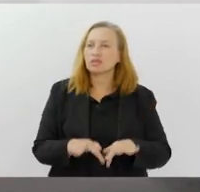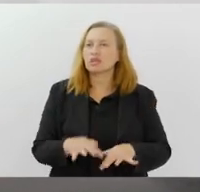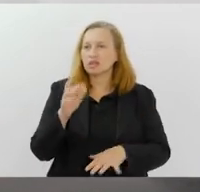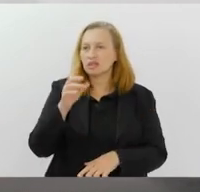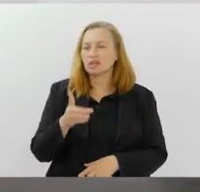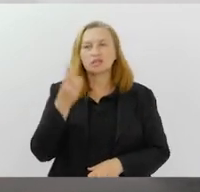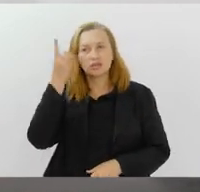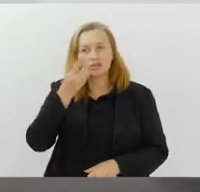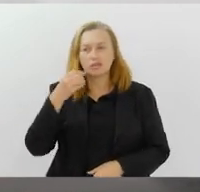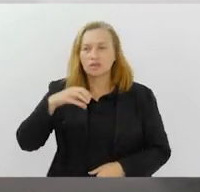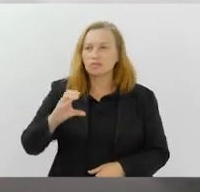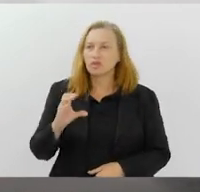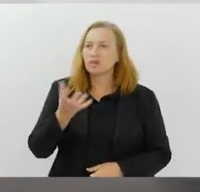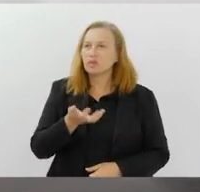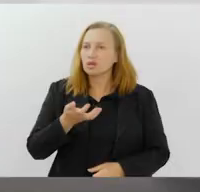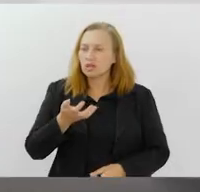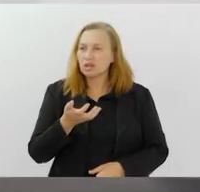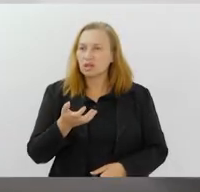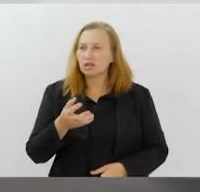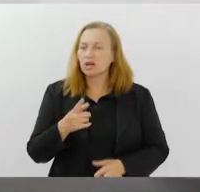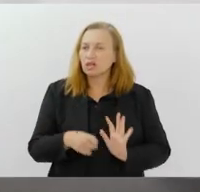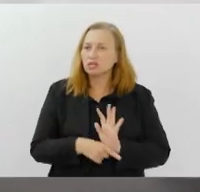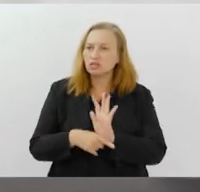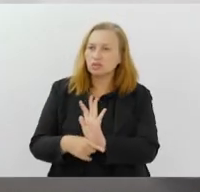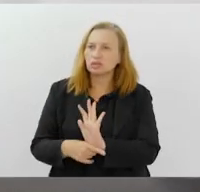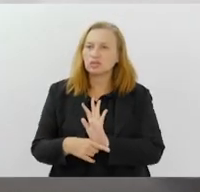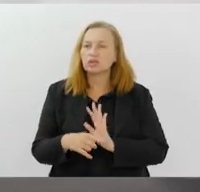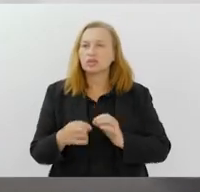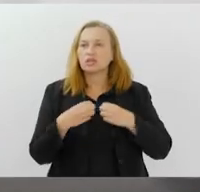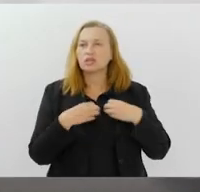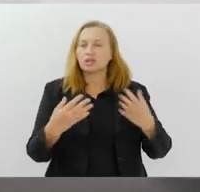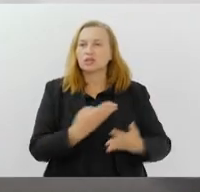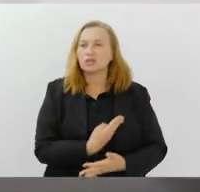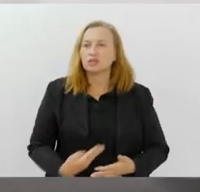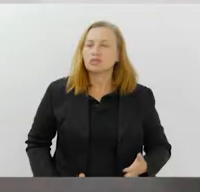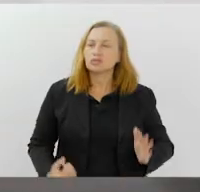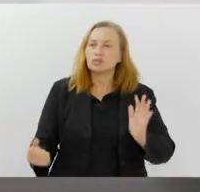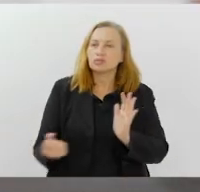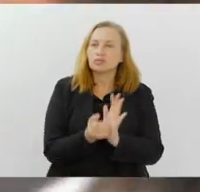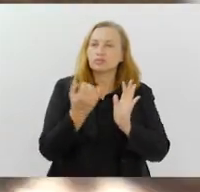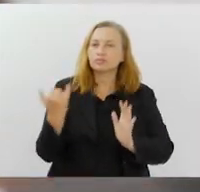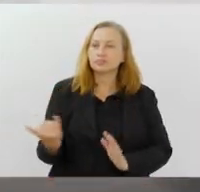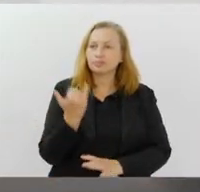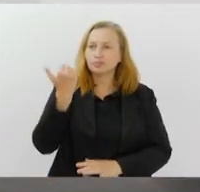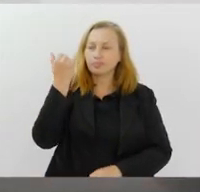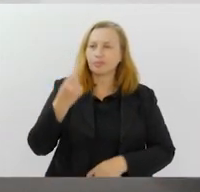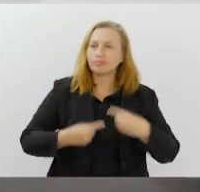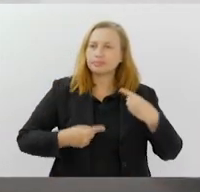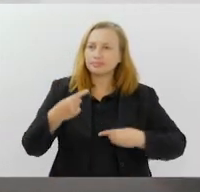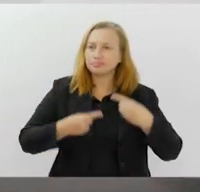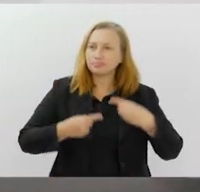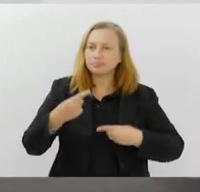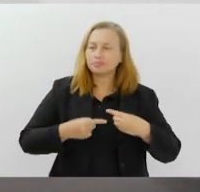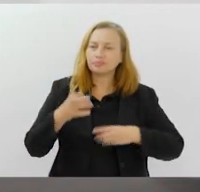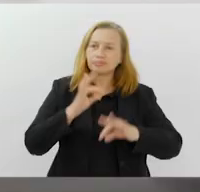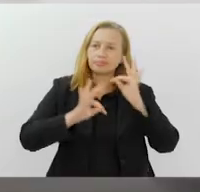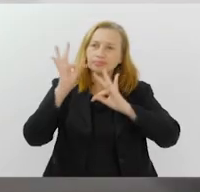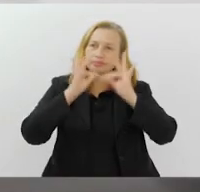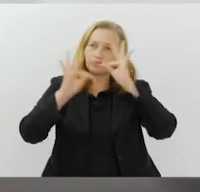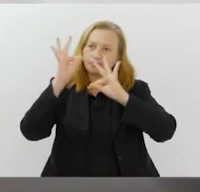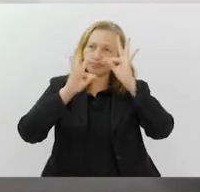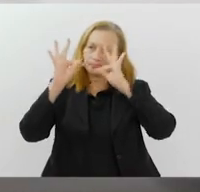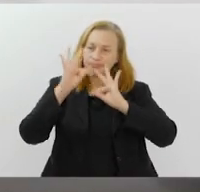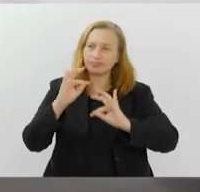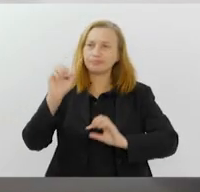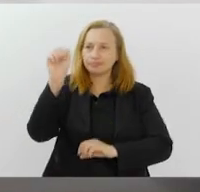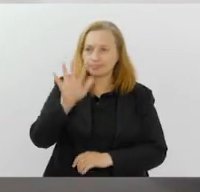Carlos minck eu queria contribuir que dizer que essa audiência acho que é um Marco importante no debate de tecnologia no